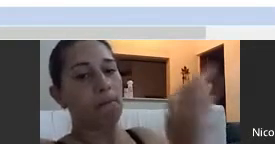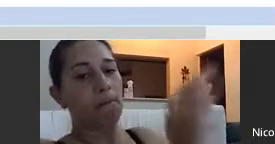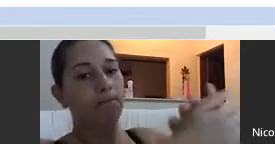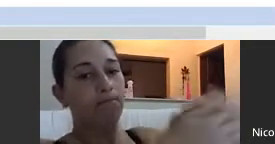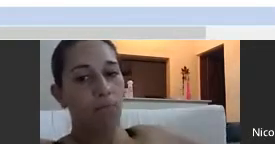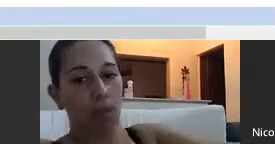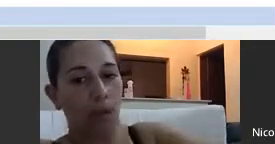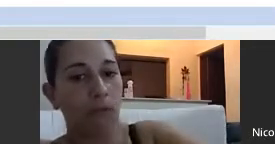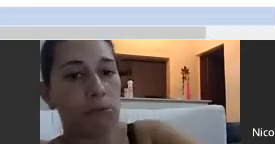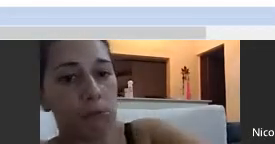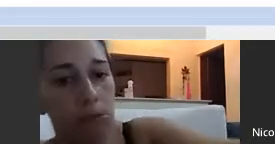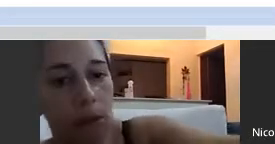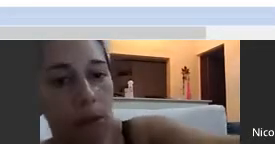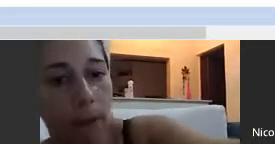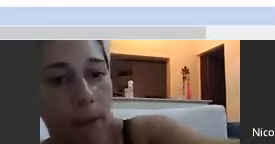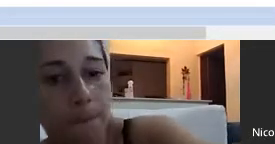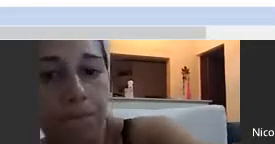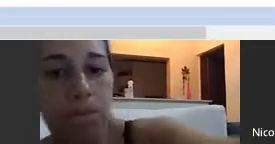Pode.